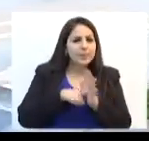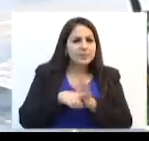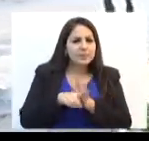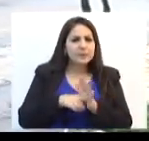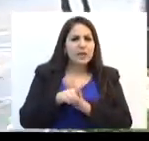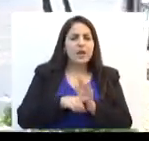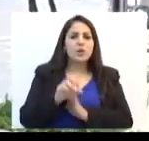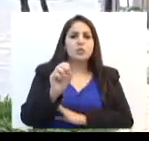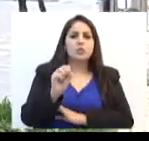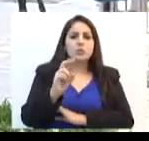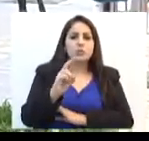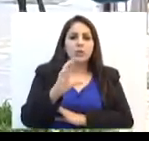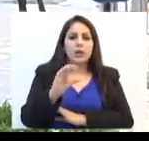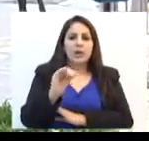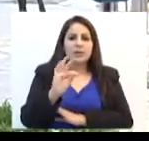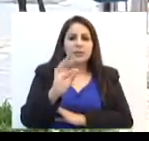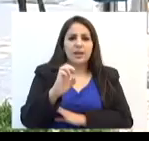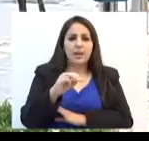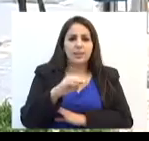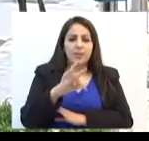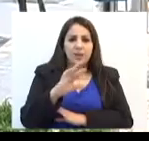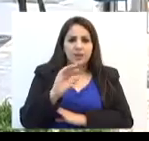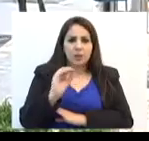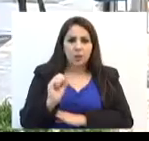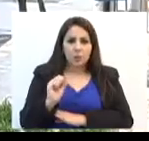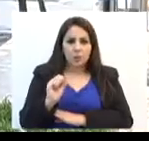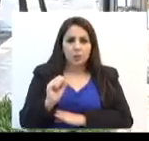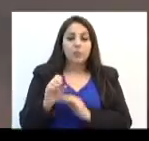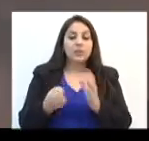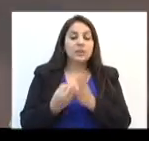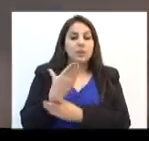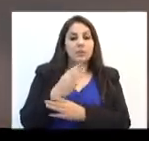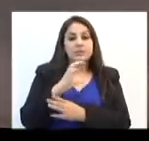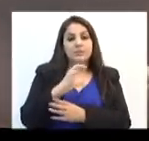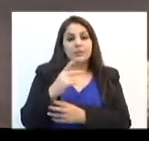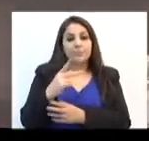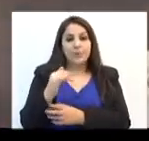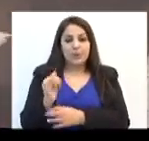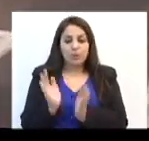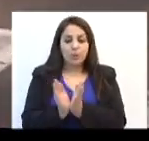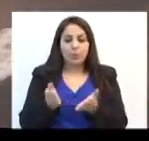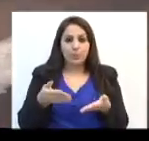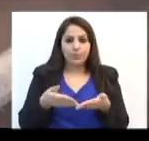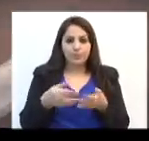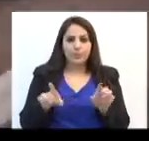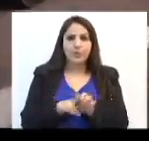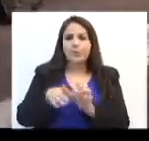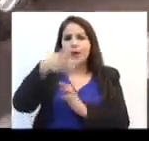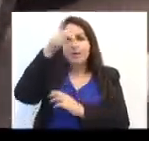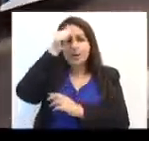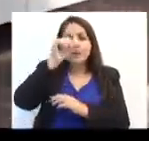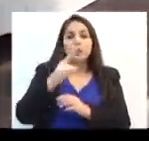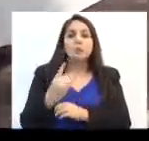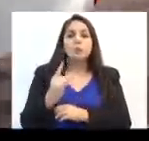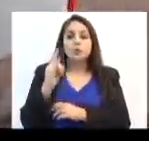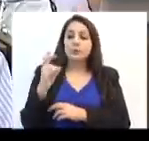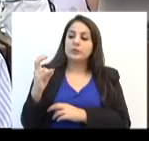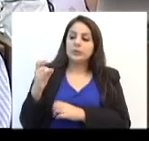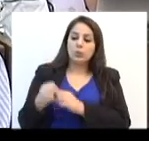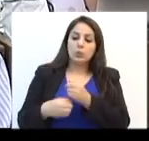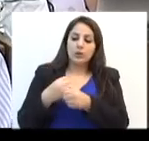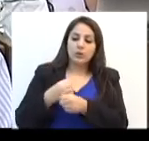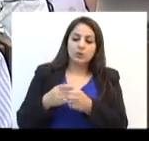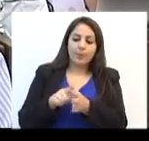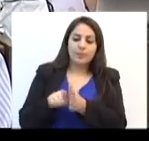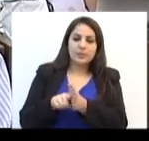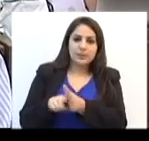o sucateamento da frota de ônibus, foi criada uma CPI. O período de análise será dos últimos 5 anos. Mas